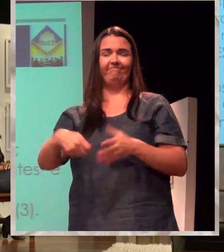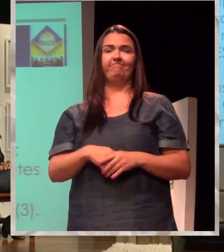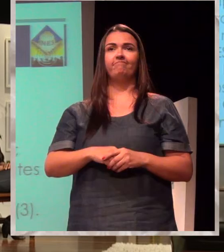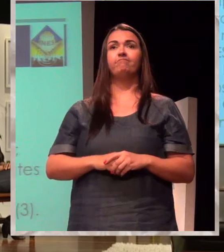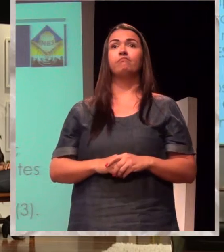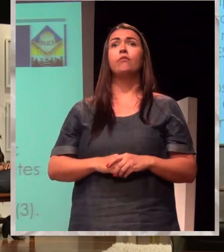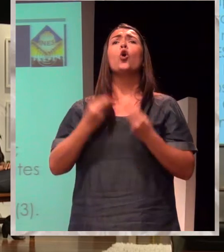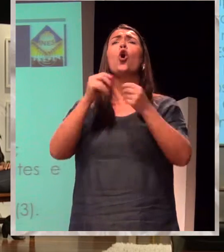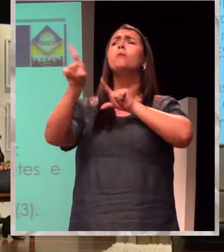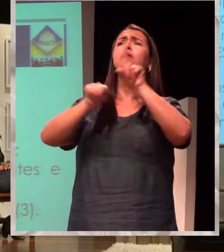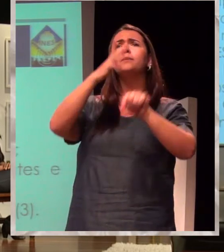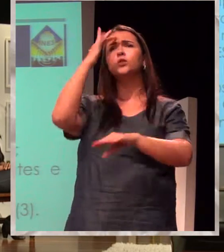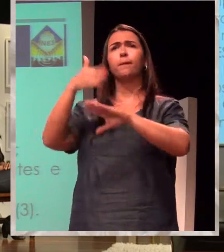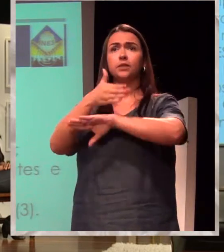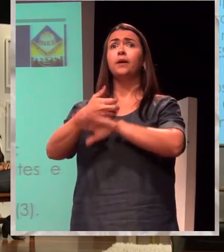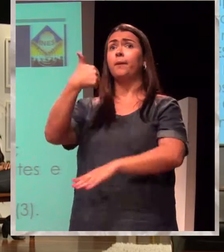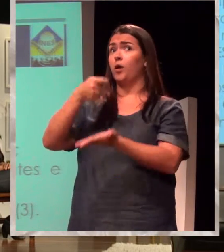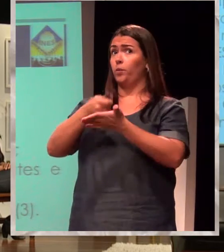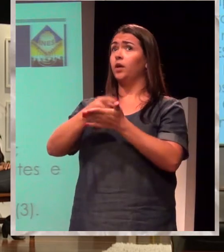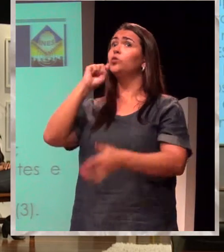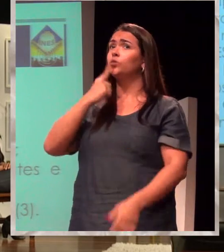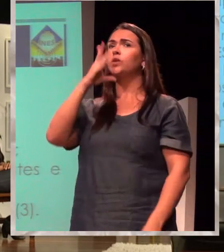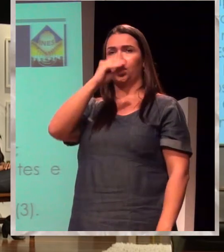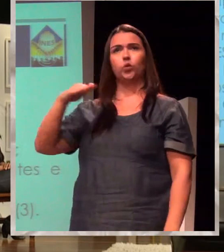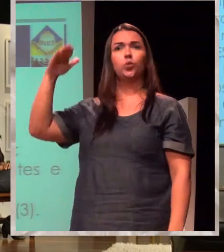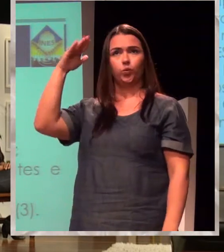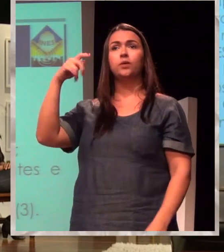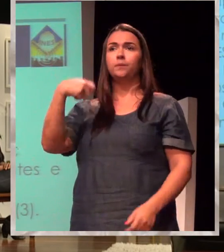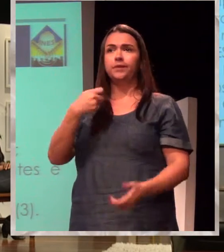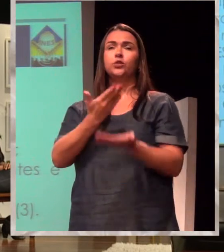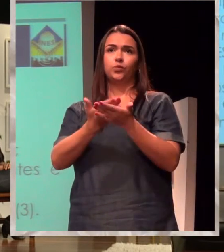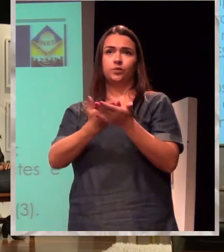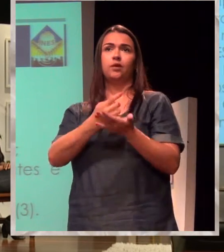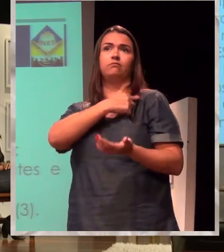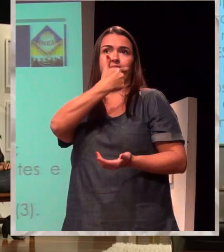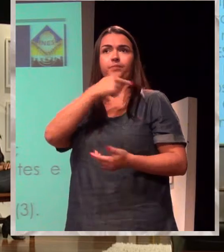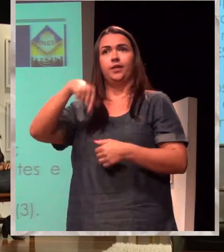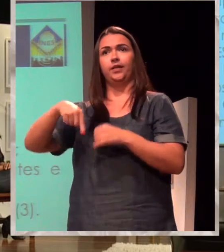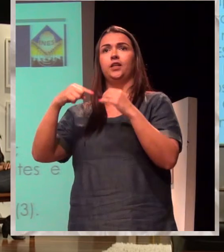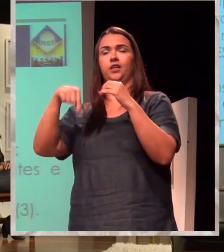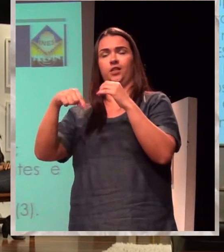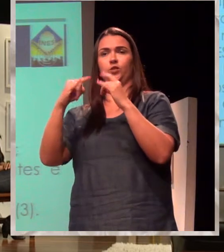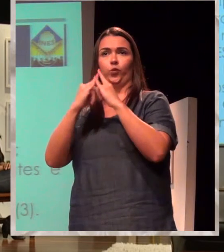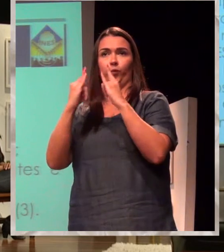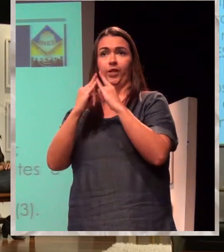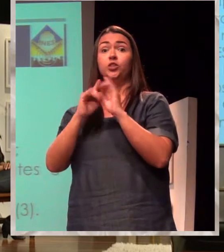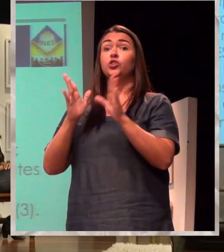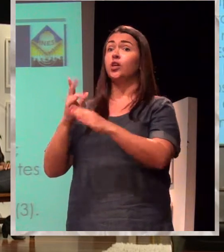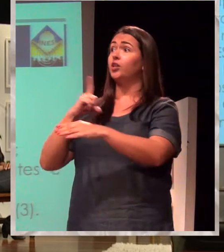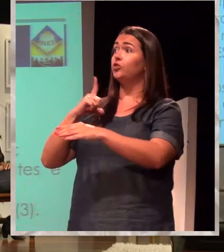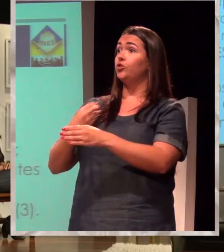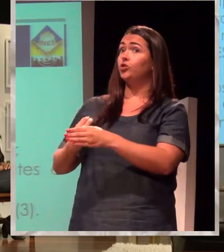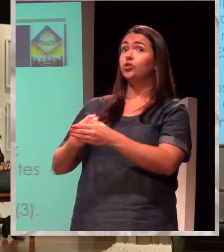do participante? Primeiro, ele tinha que ser surdo e adulto, né, ser aluno do ensino médio do CAPINES por pelo menos